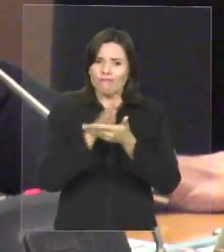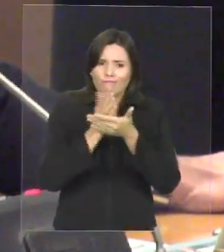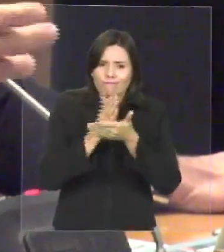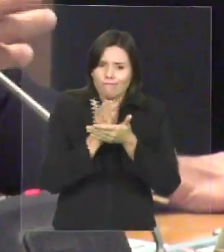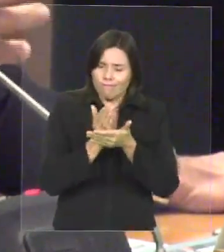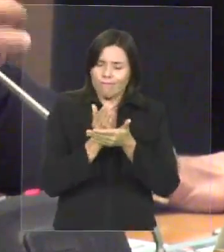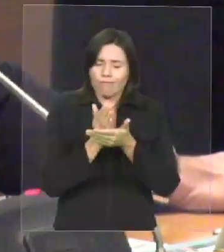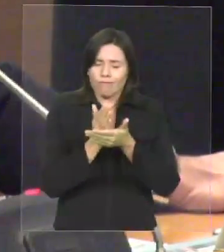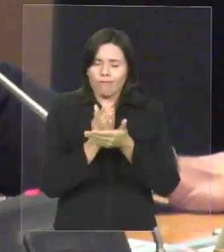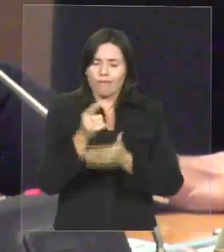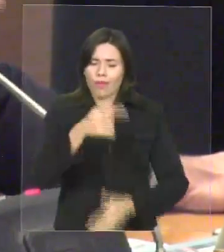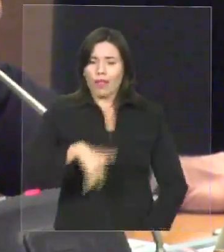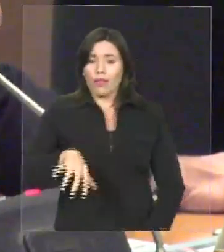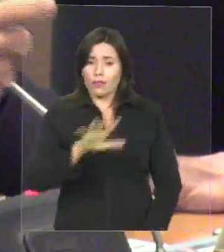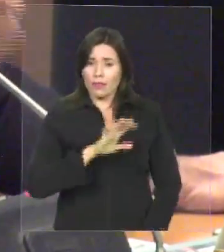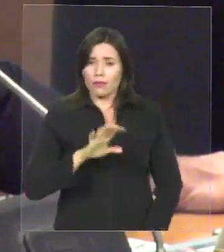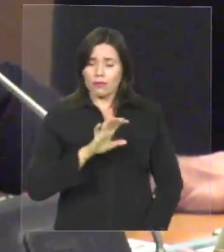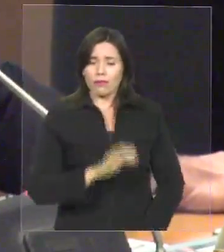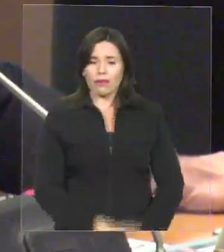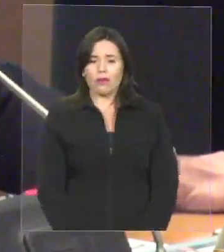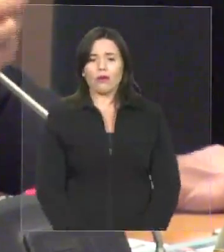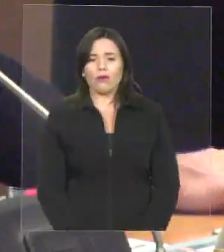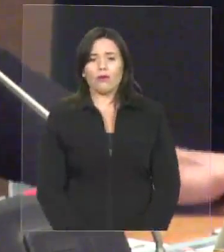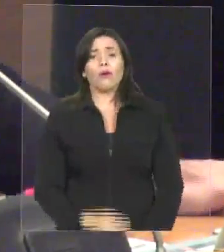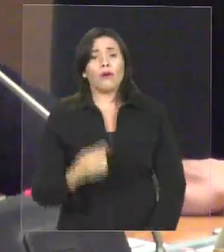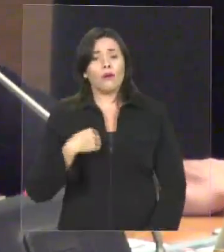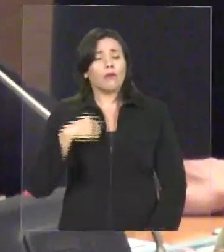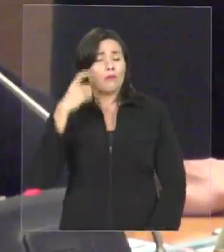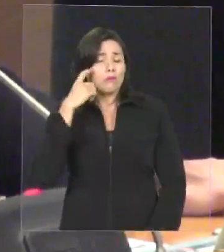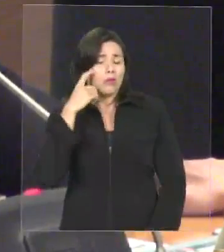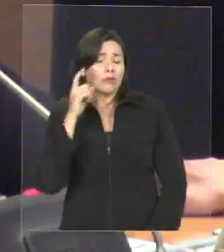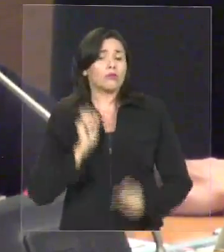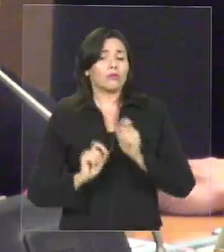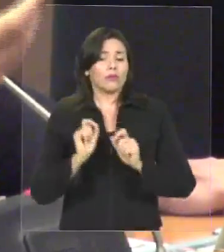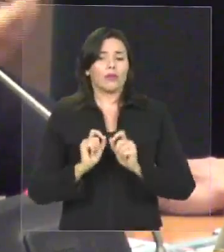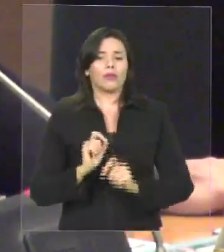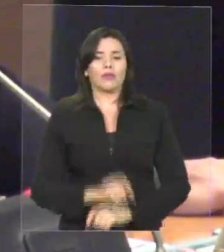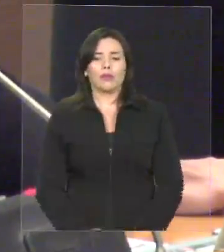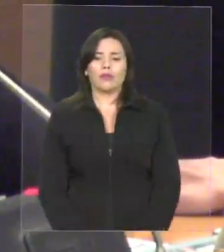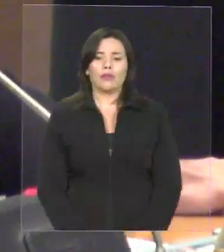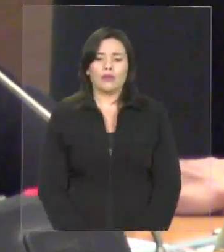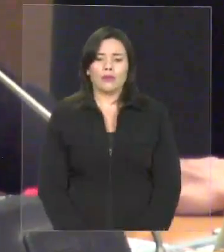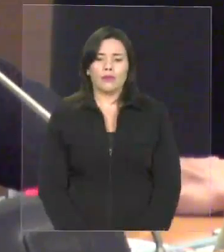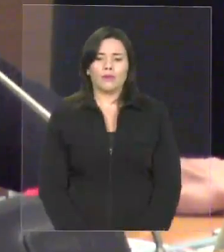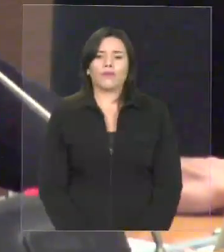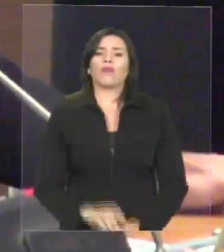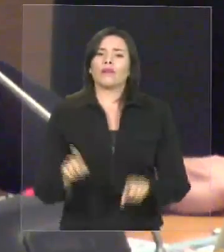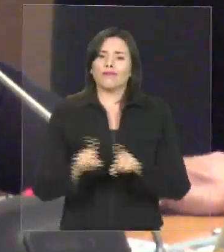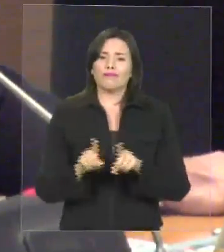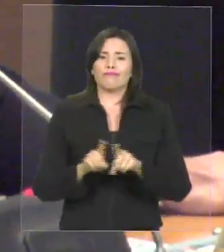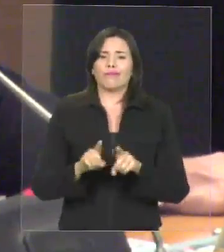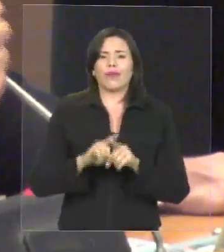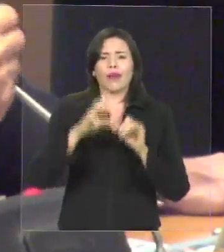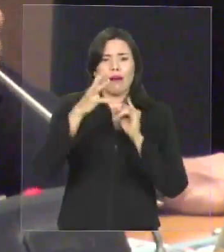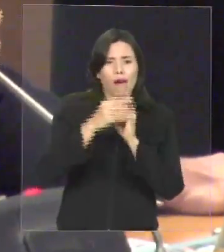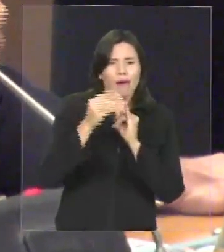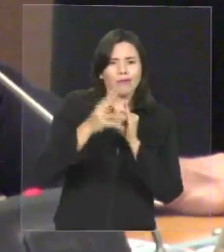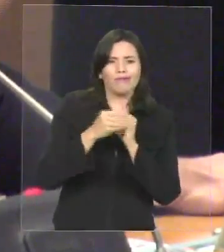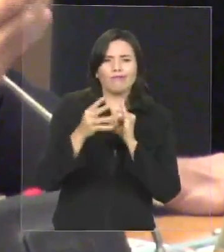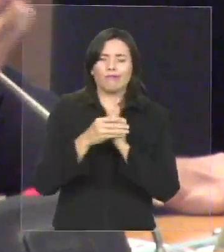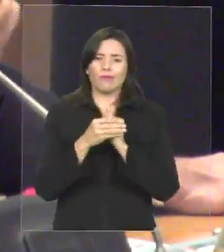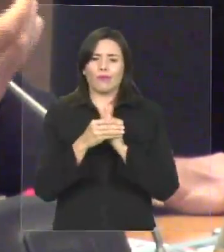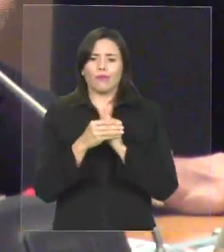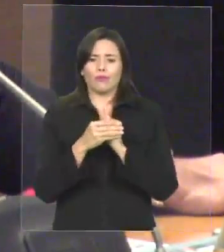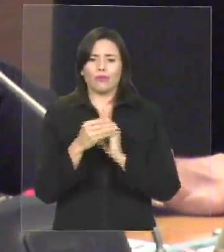metropolitana possa surtir efeito. E eu diria, até no que se refere à arrecadação de receita no governo federal.